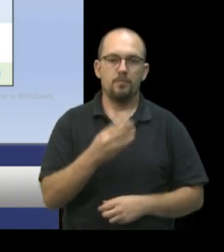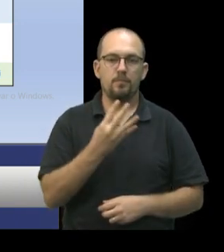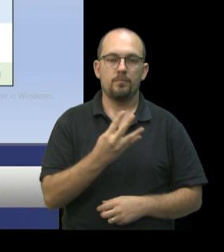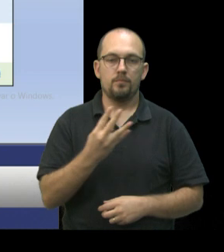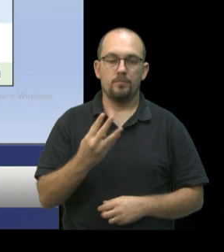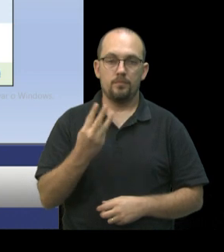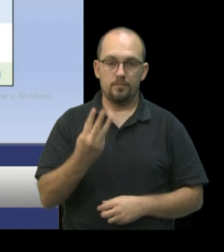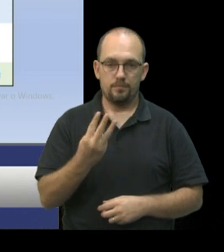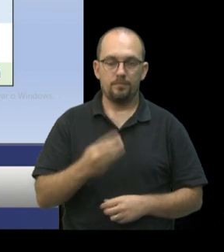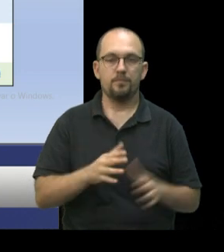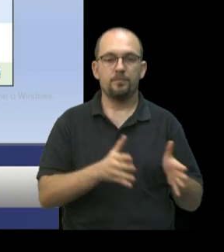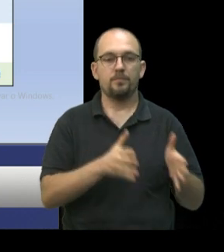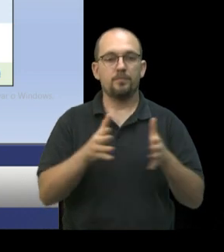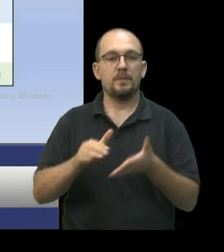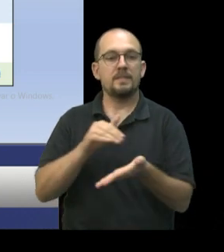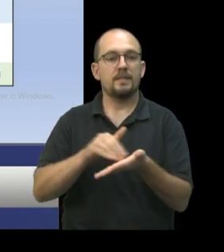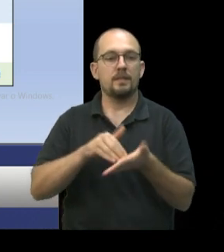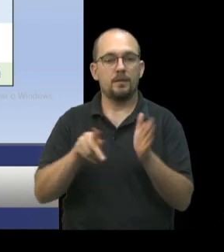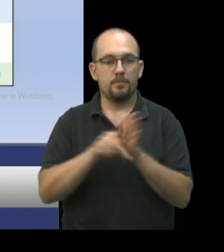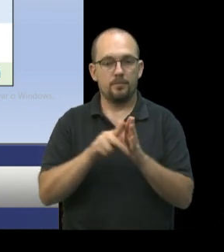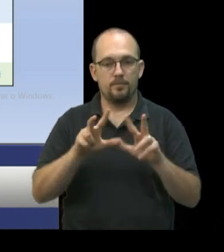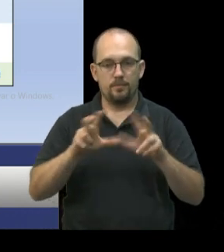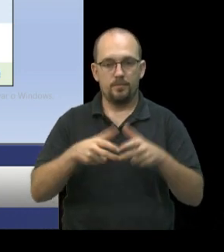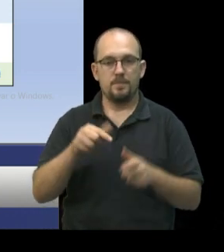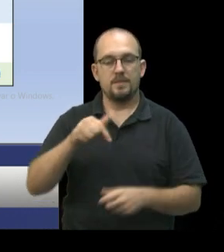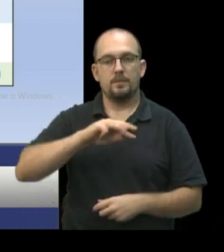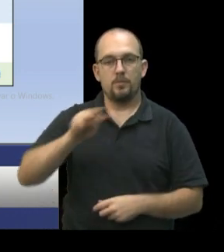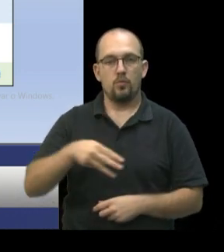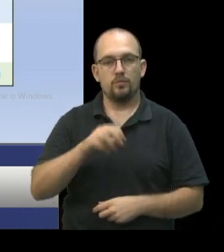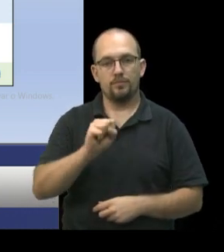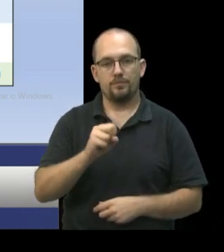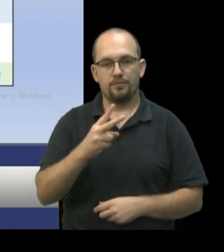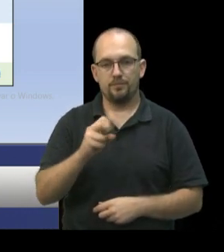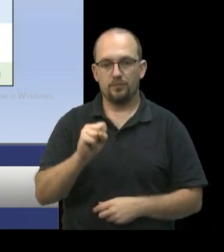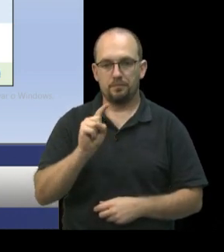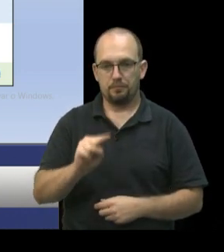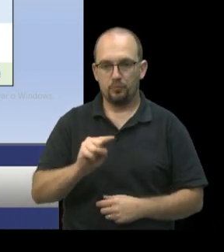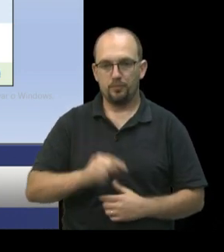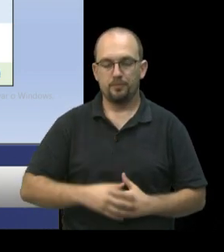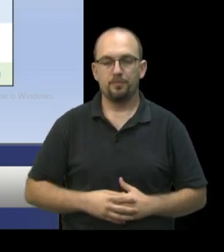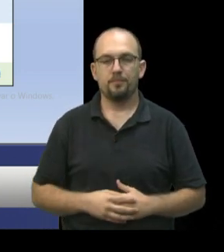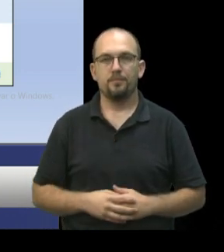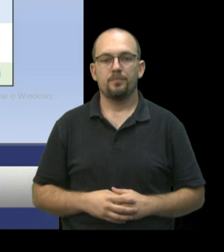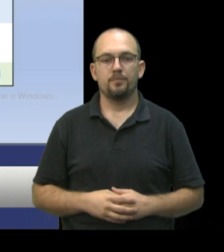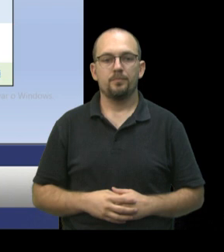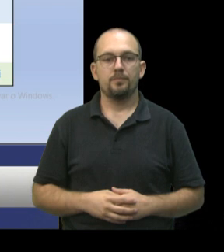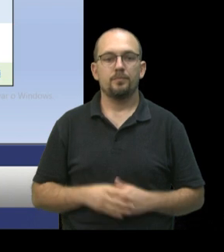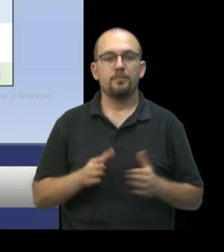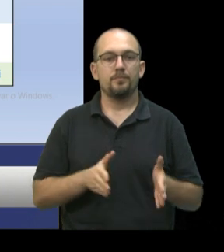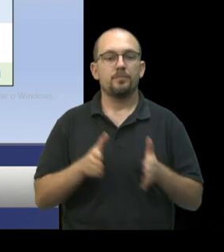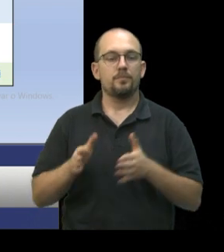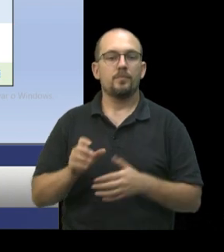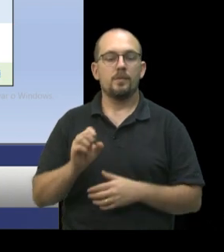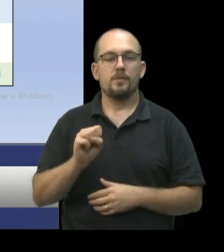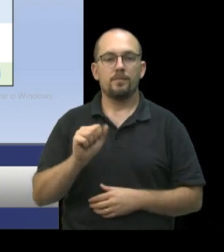1.443.000, e a Secretaria da Câmara, 7.828.000. Agência